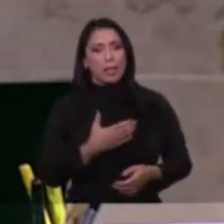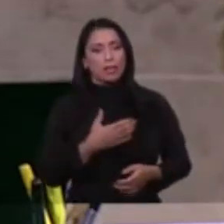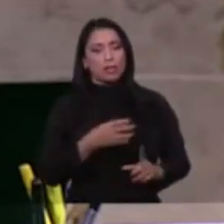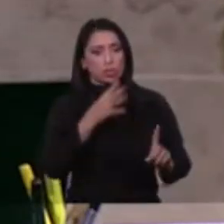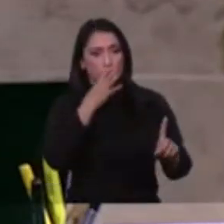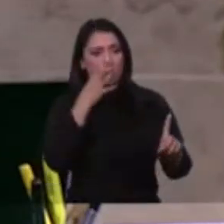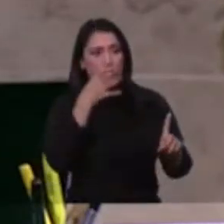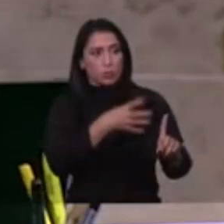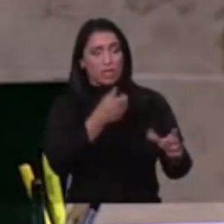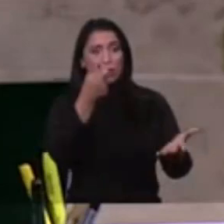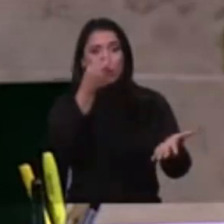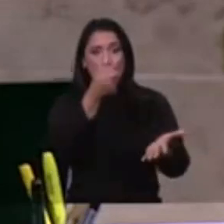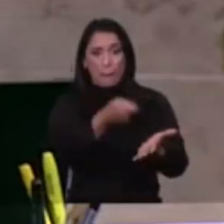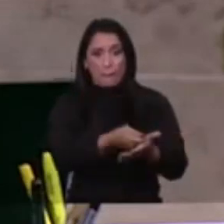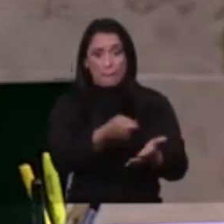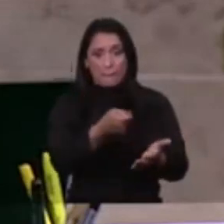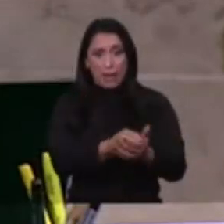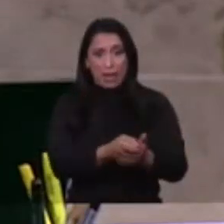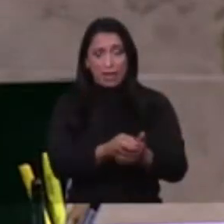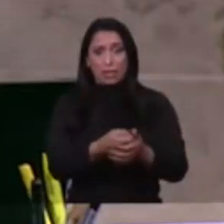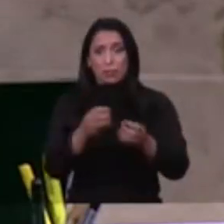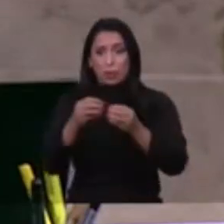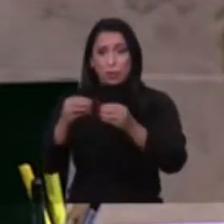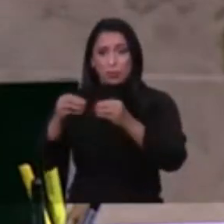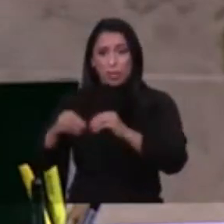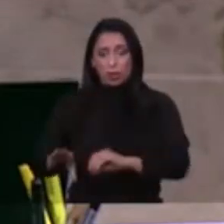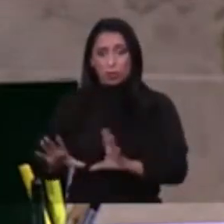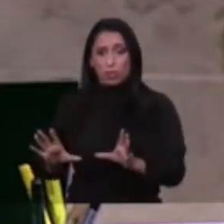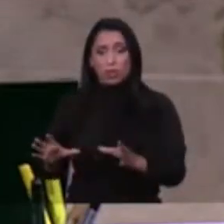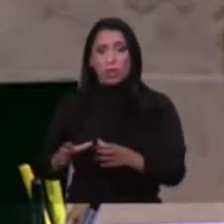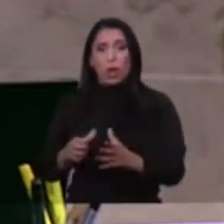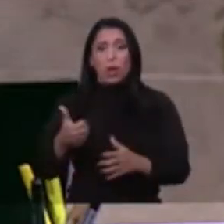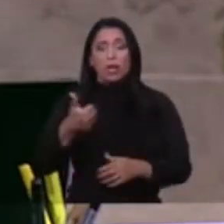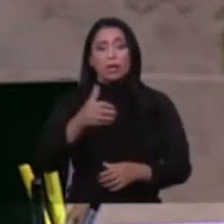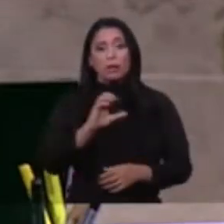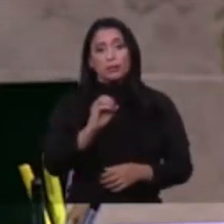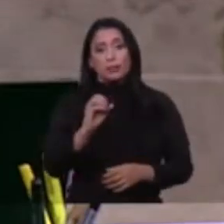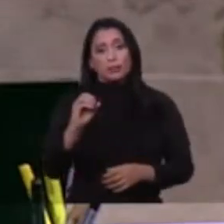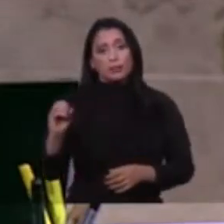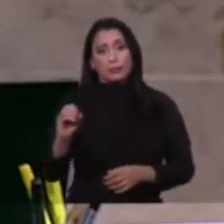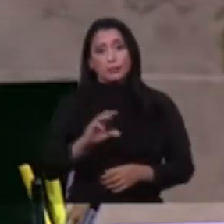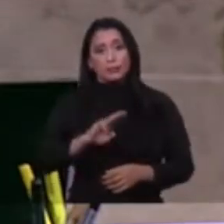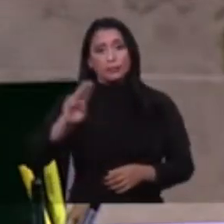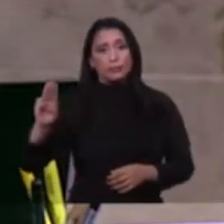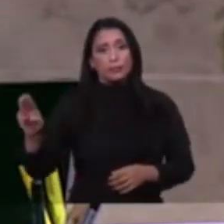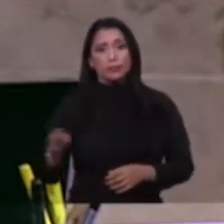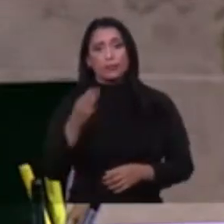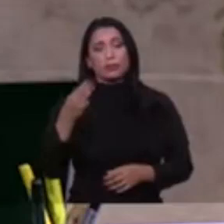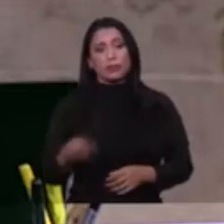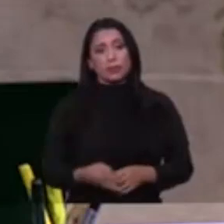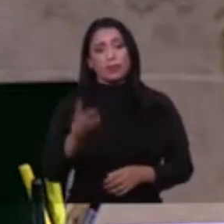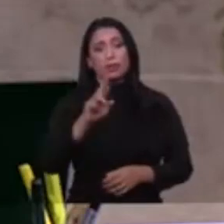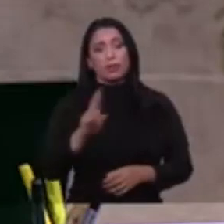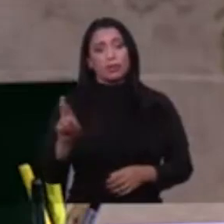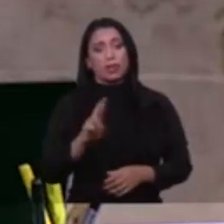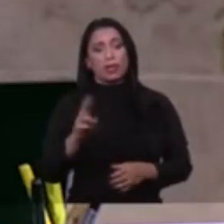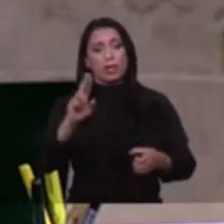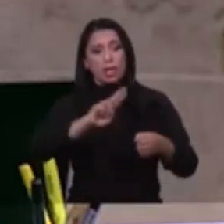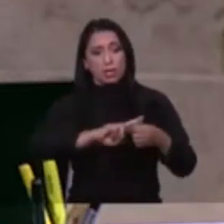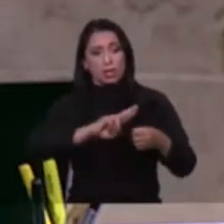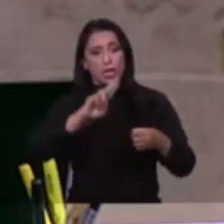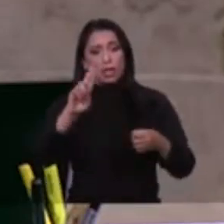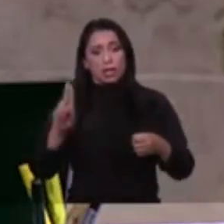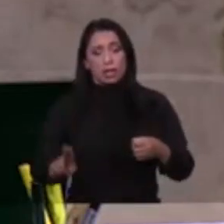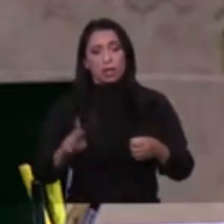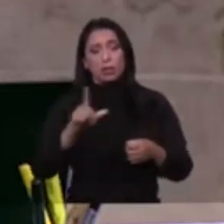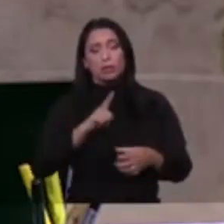condenado ao pagamento do dano moral coletivo em R$100 milhões, nos termos indicados pela AGU, com destinação a